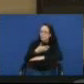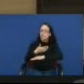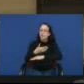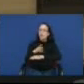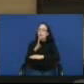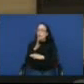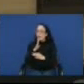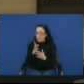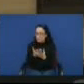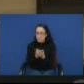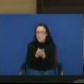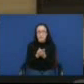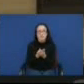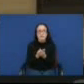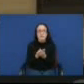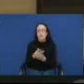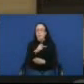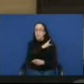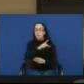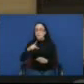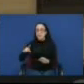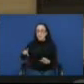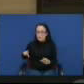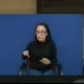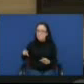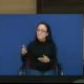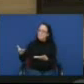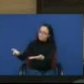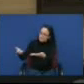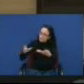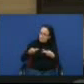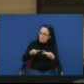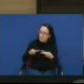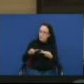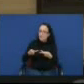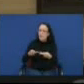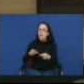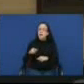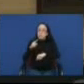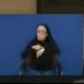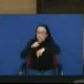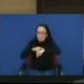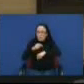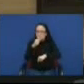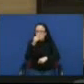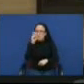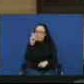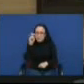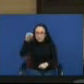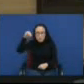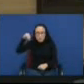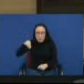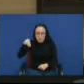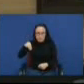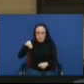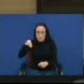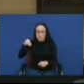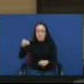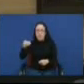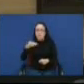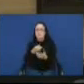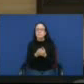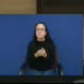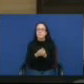previsão regimental, a presidência considerará a senhora o tempo também de 5 minutos para discorrer sobre um assunto de